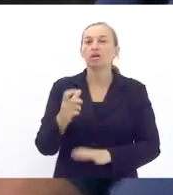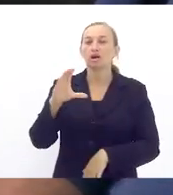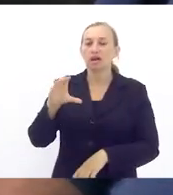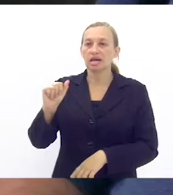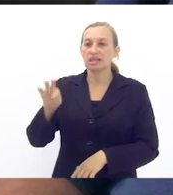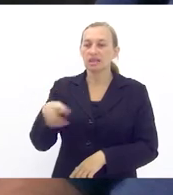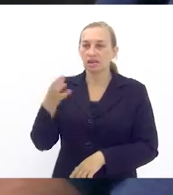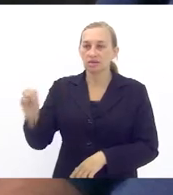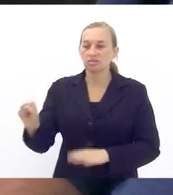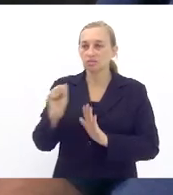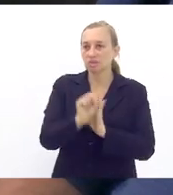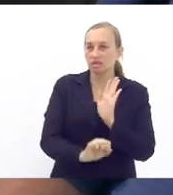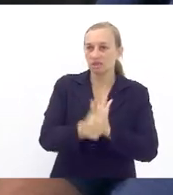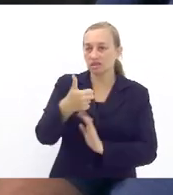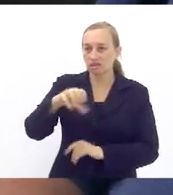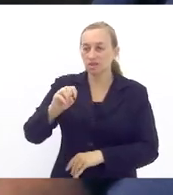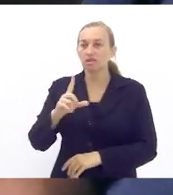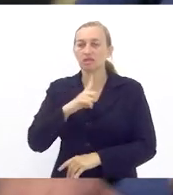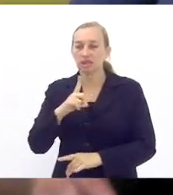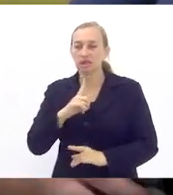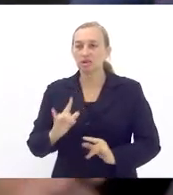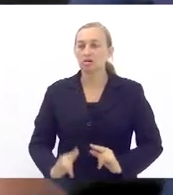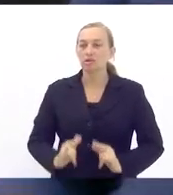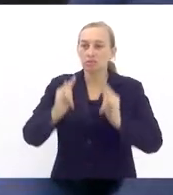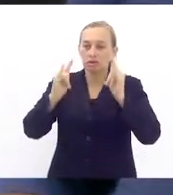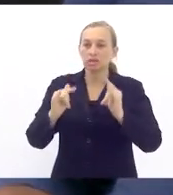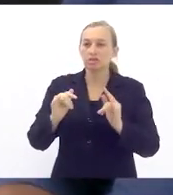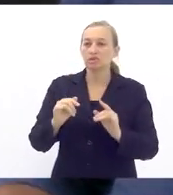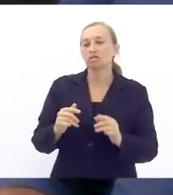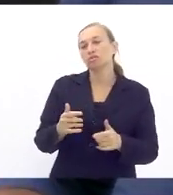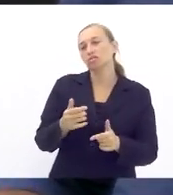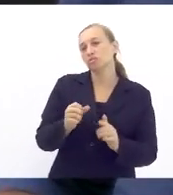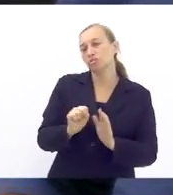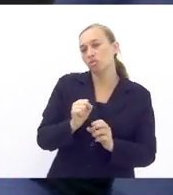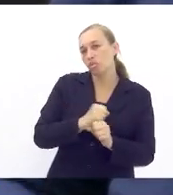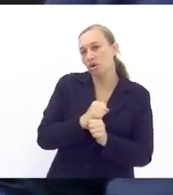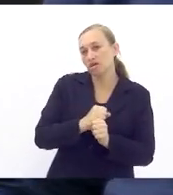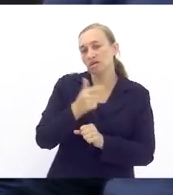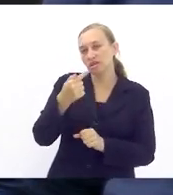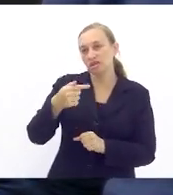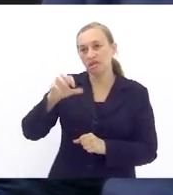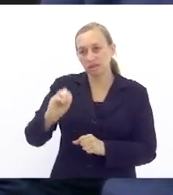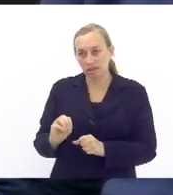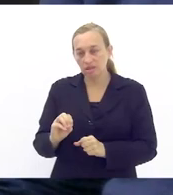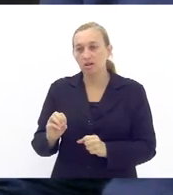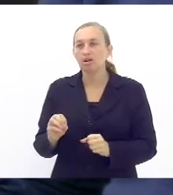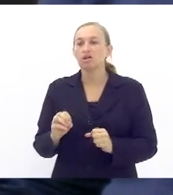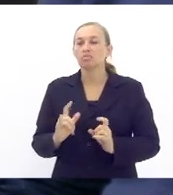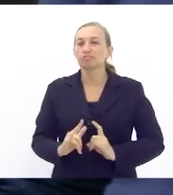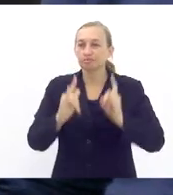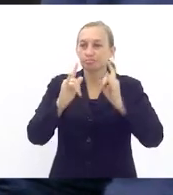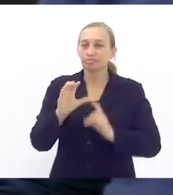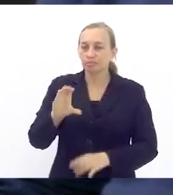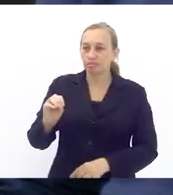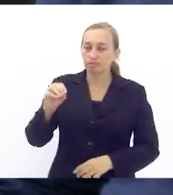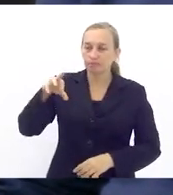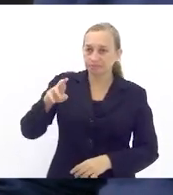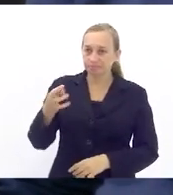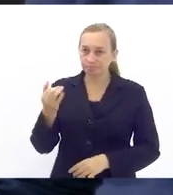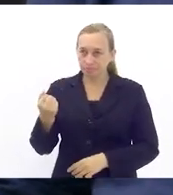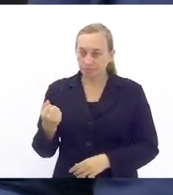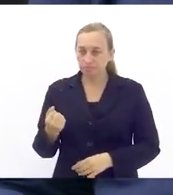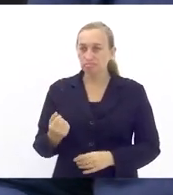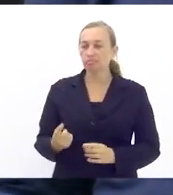e a gente tem um prédio anexo que é da década de 70 que é um prédio contemporâneo é um dos